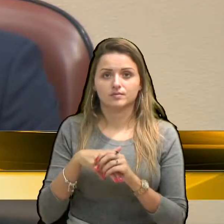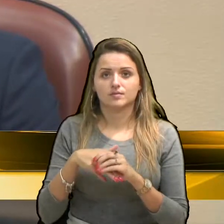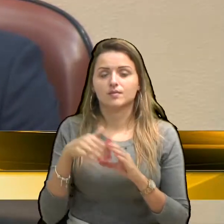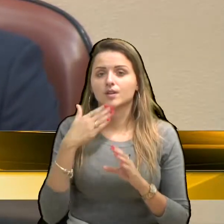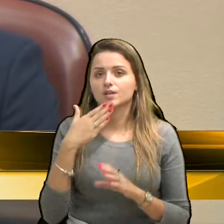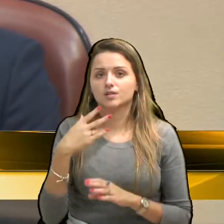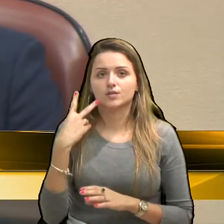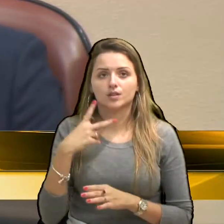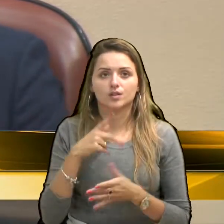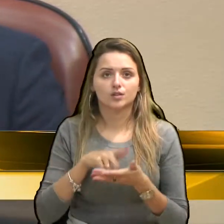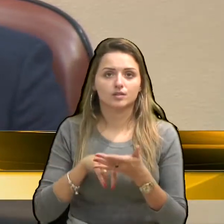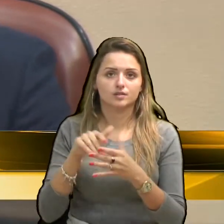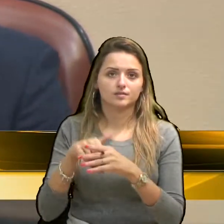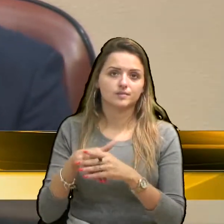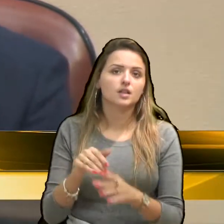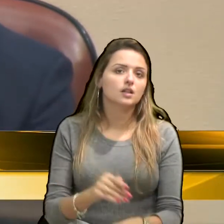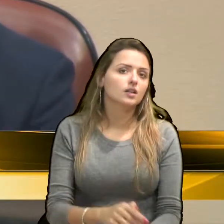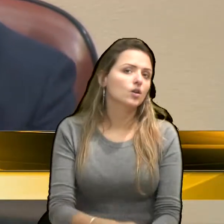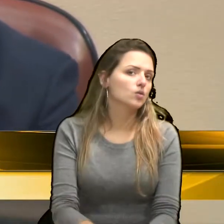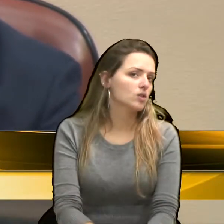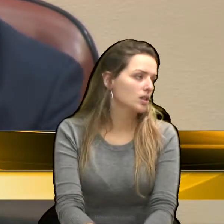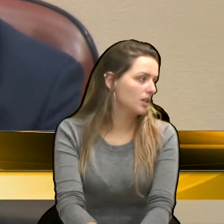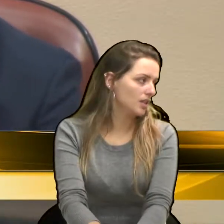Solicito aos vereadores que registrem seus votos.